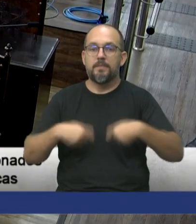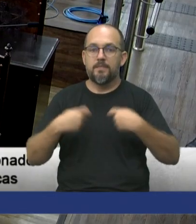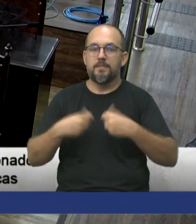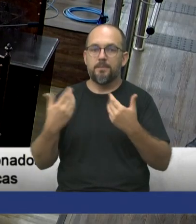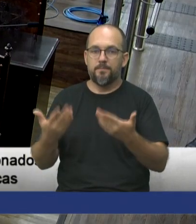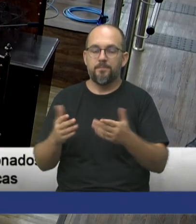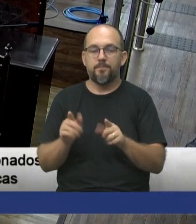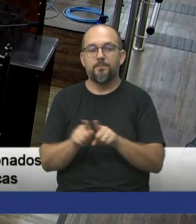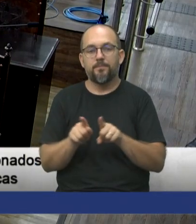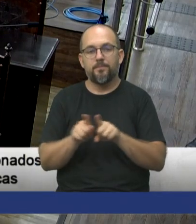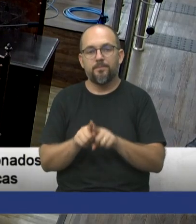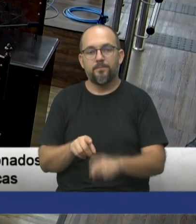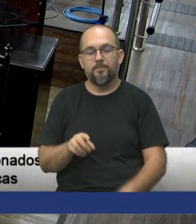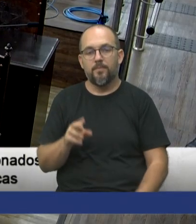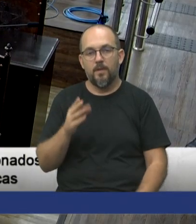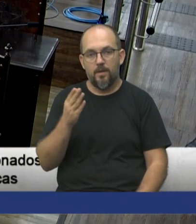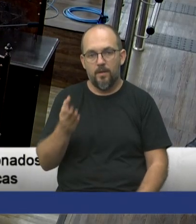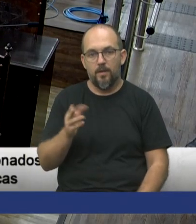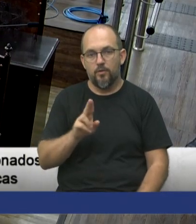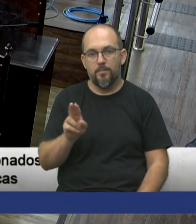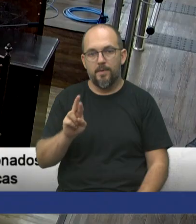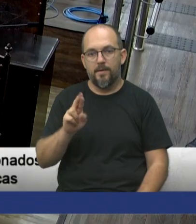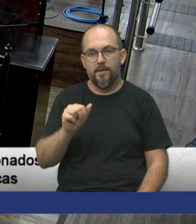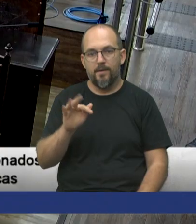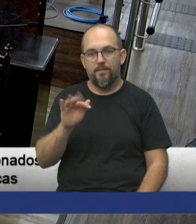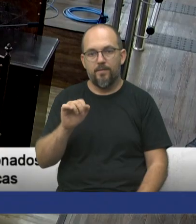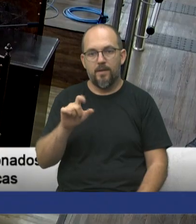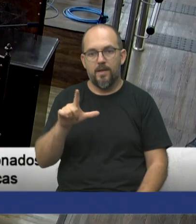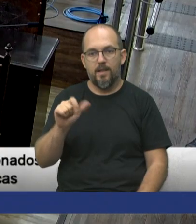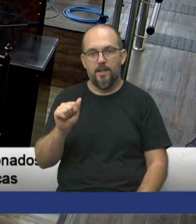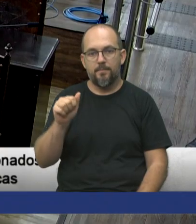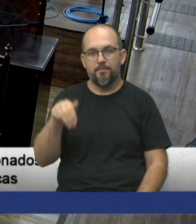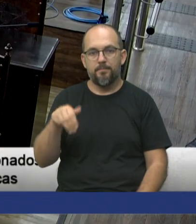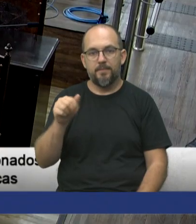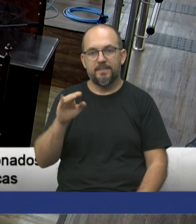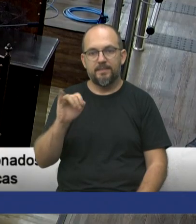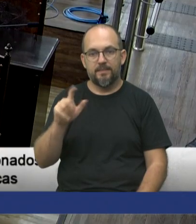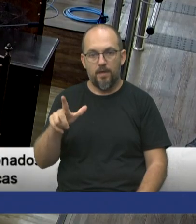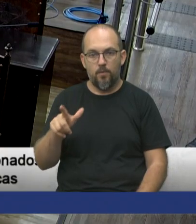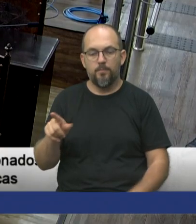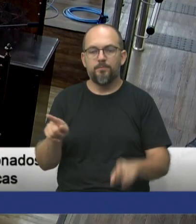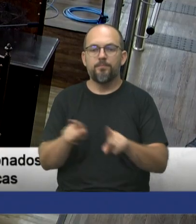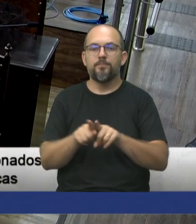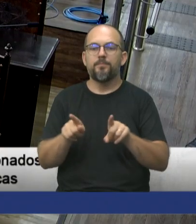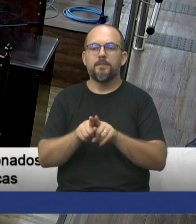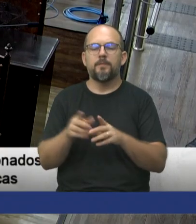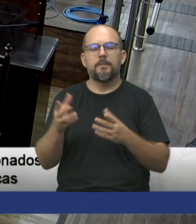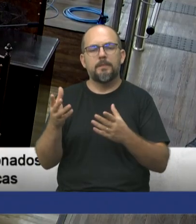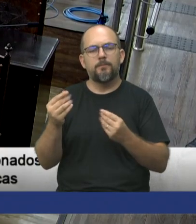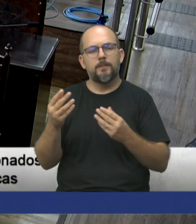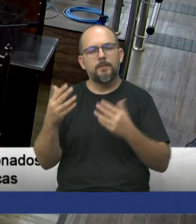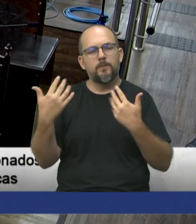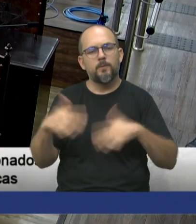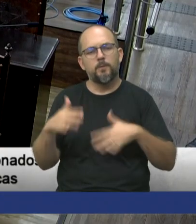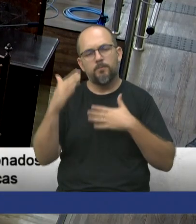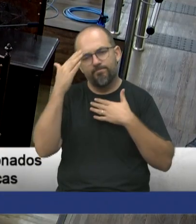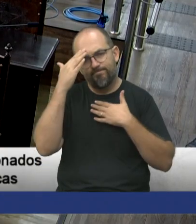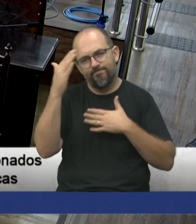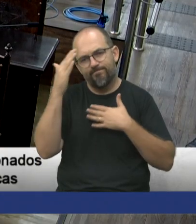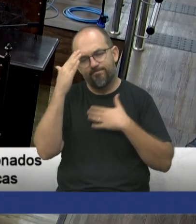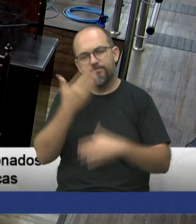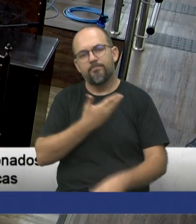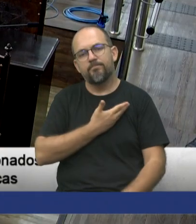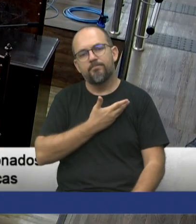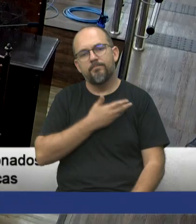Rafaela Carolina Maciel. E com muita gratidão pela presença, uma amiga que sempre